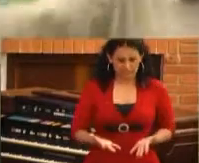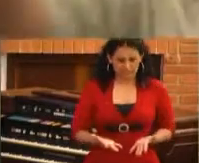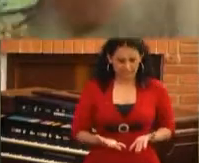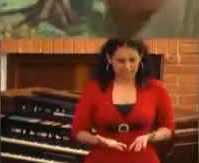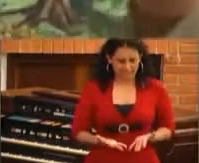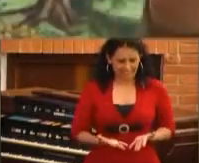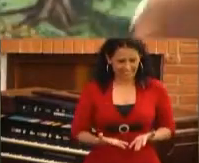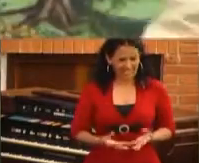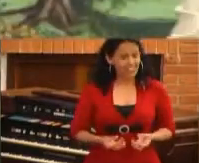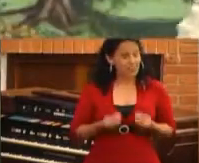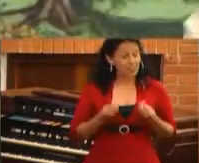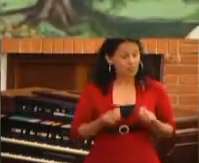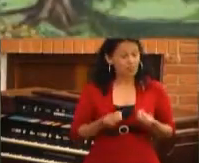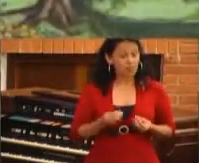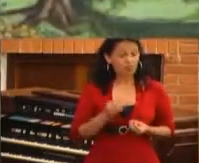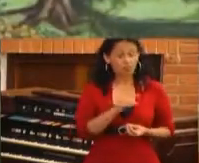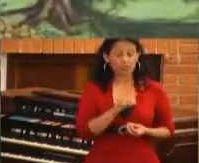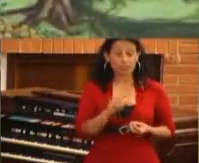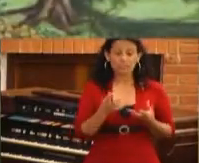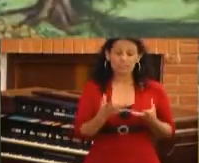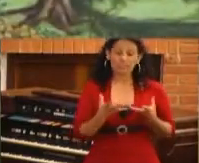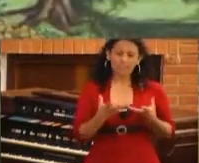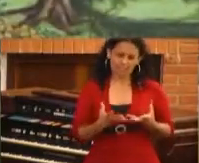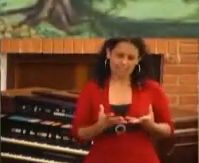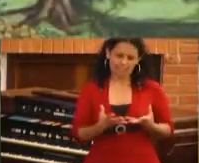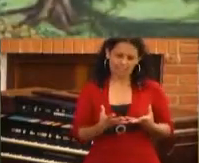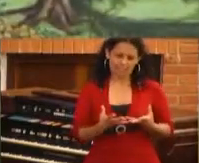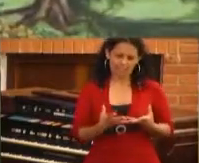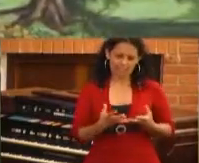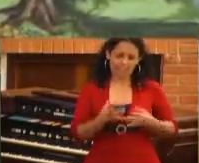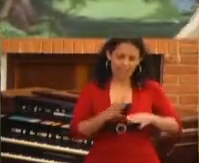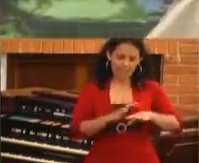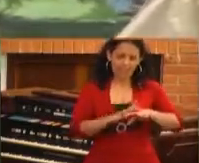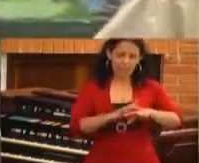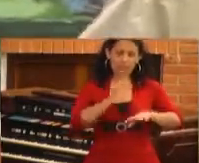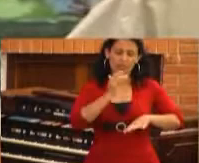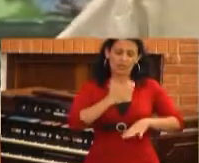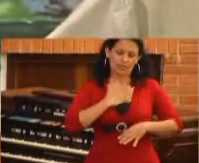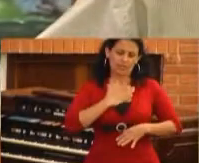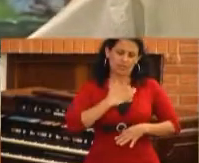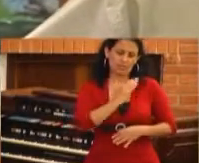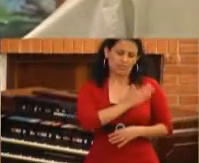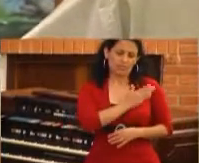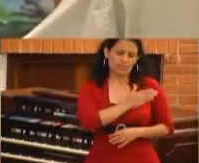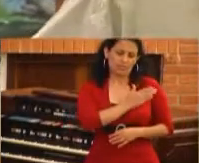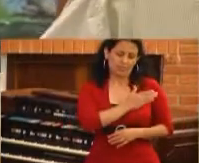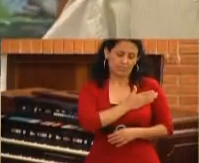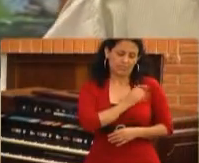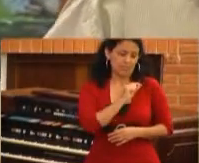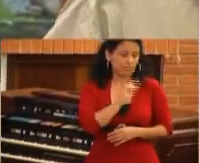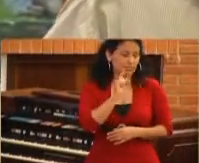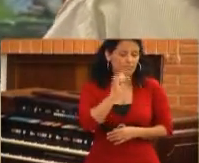Como é que você quer conquistar meu coração, se você não sabe explicar nem o que você está pregando?